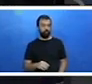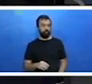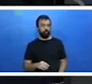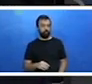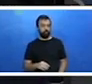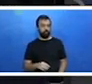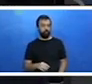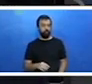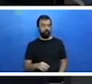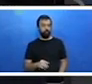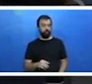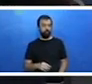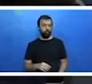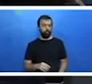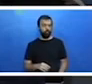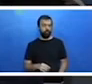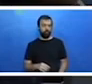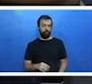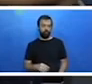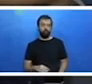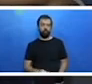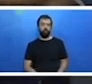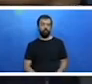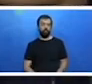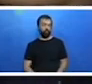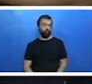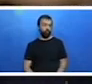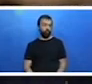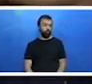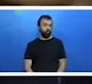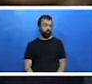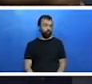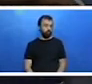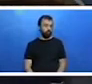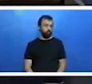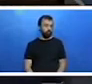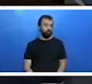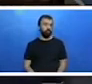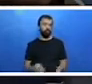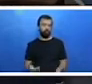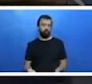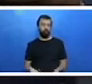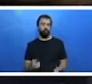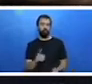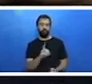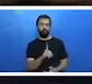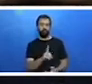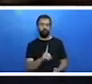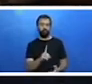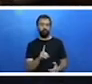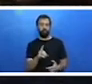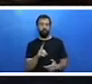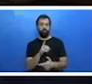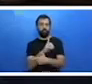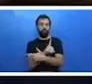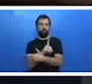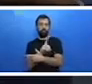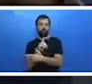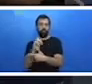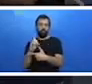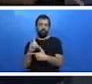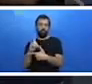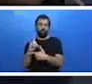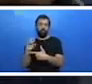casinhas. 2 casinhas, 100 centésimo. Então, 1 dividido por 100, 1